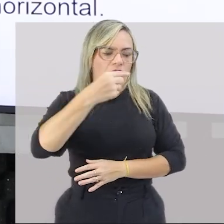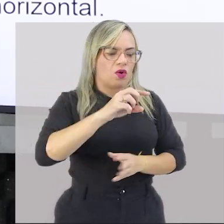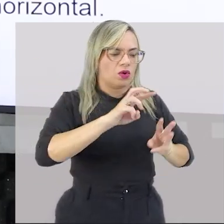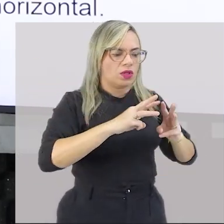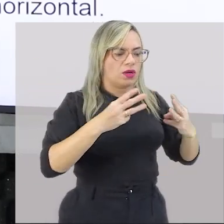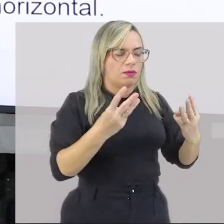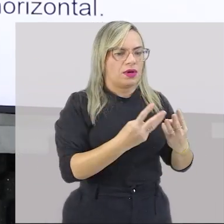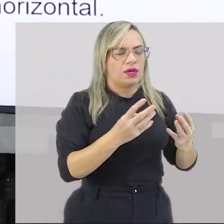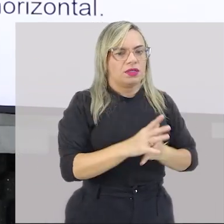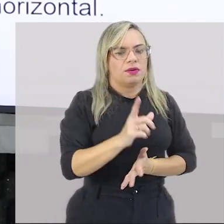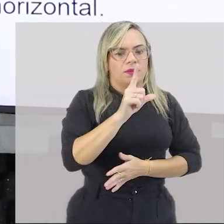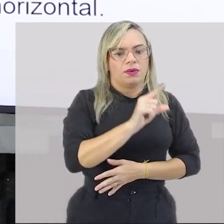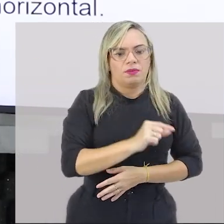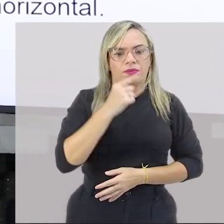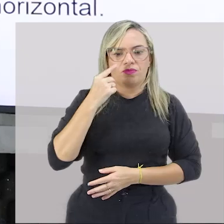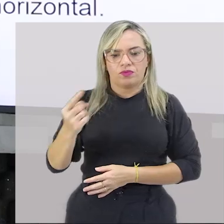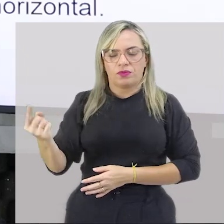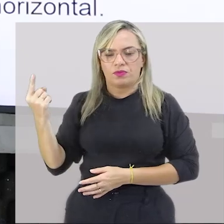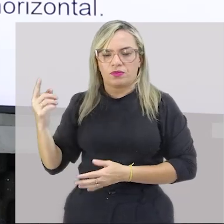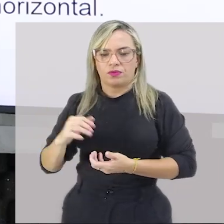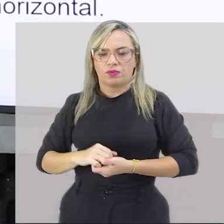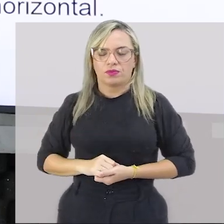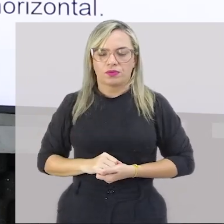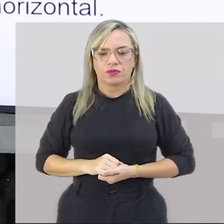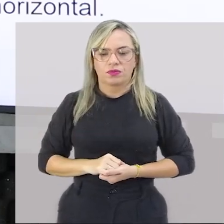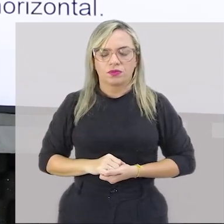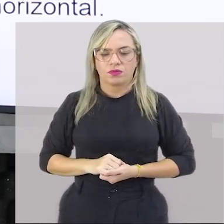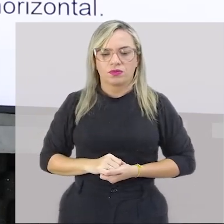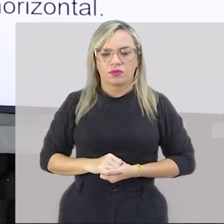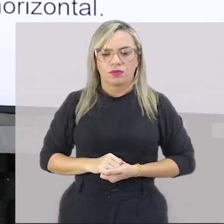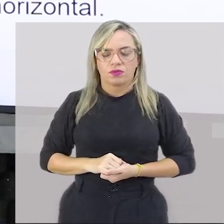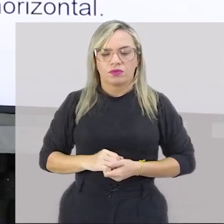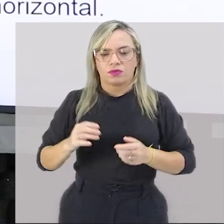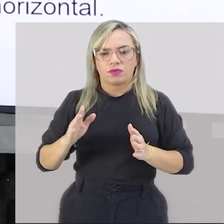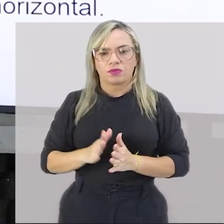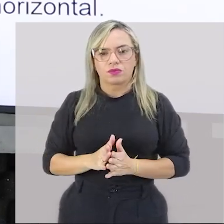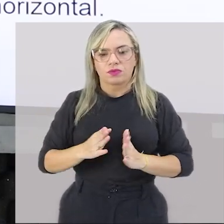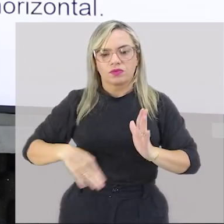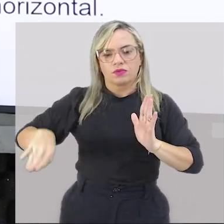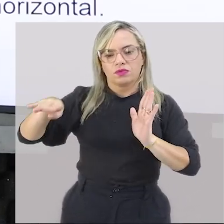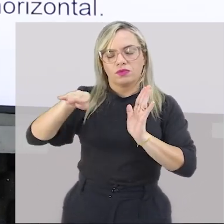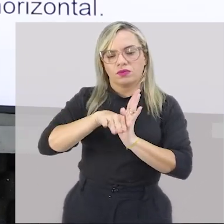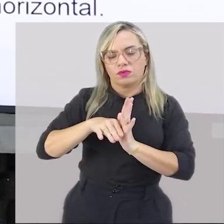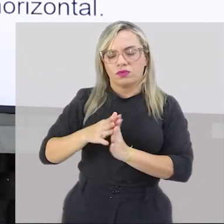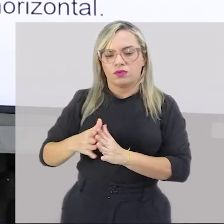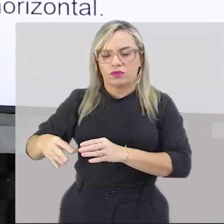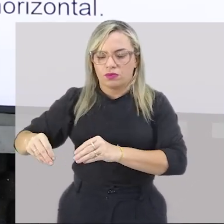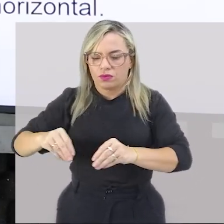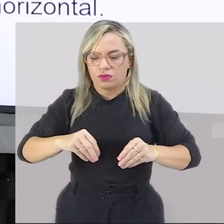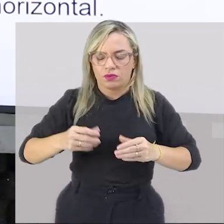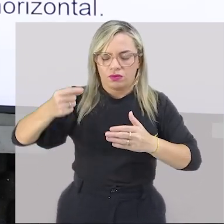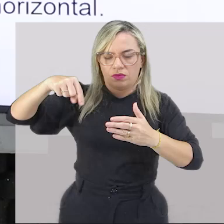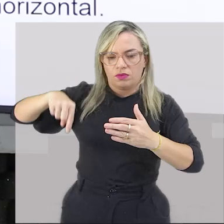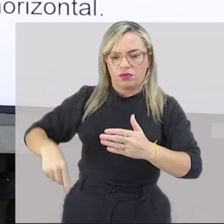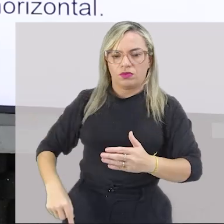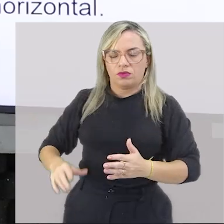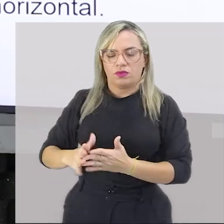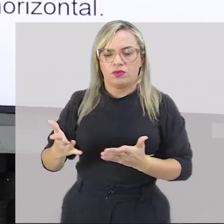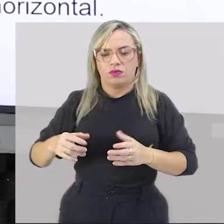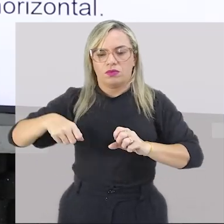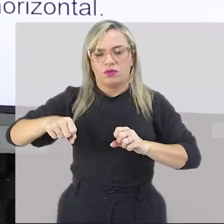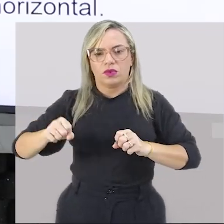massa pequenininha. Então, elas vão chegar ao solo, como ele